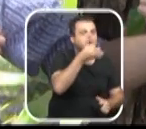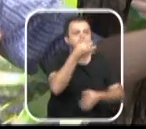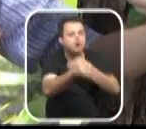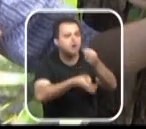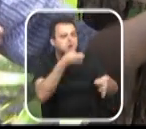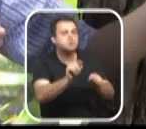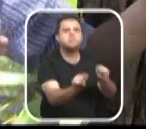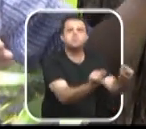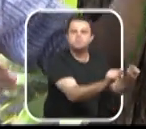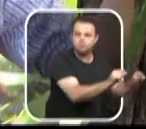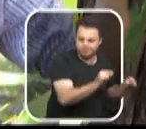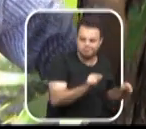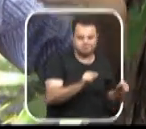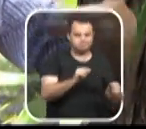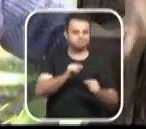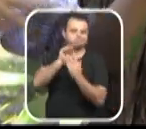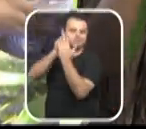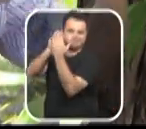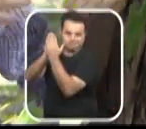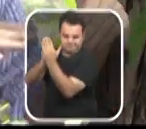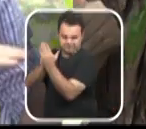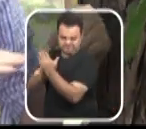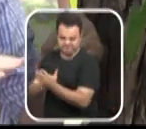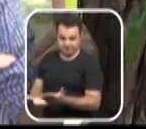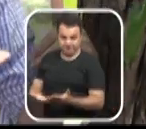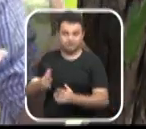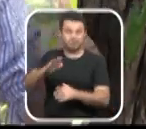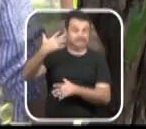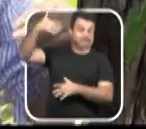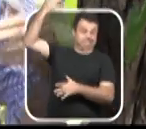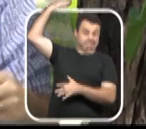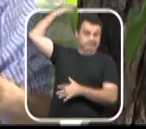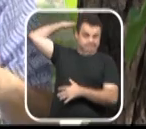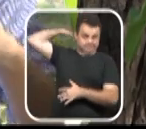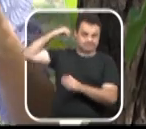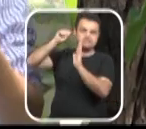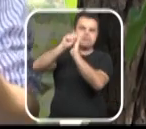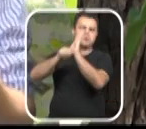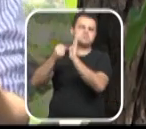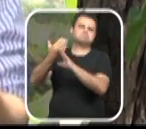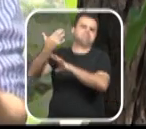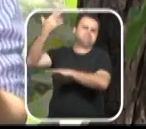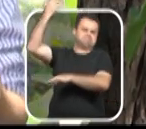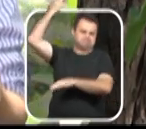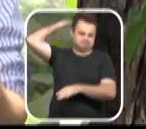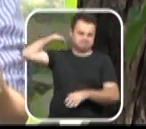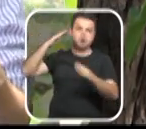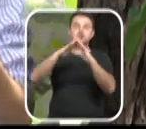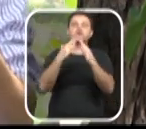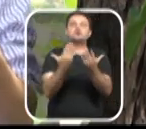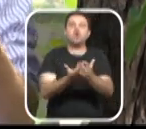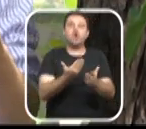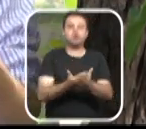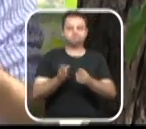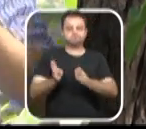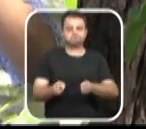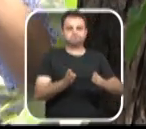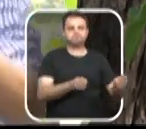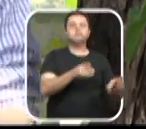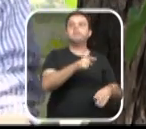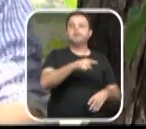uma perspectiva de séculos passados, por isso que eu falo que ela corre o risco, né? Ela corre o risco